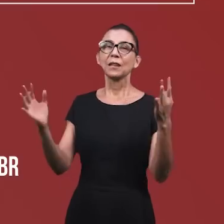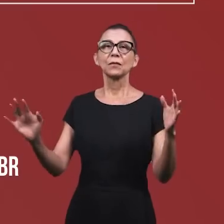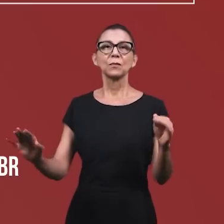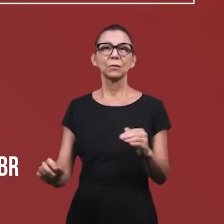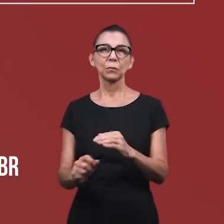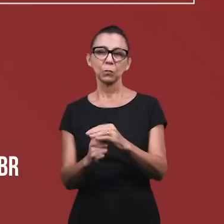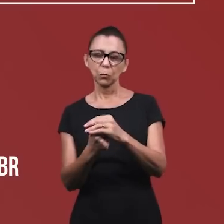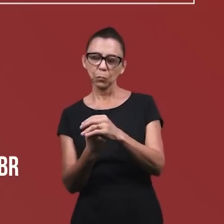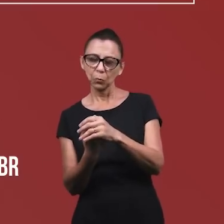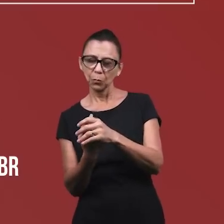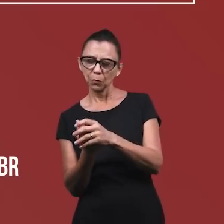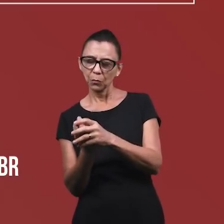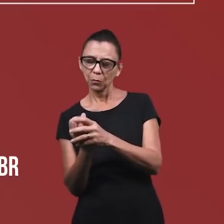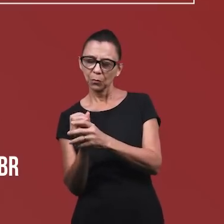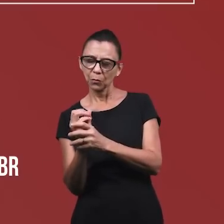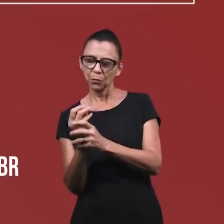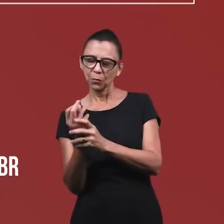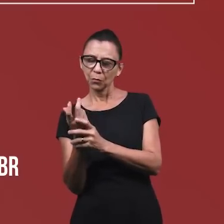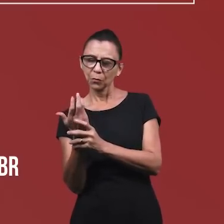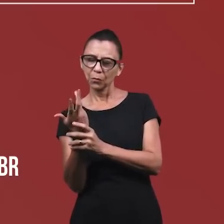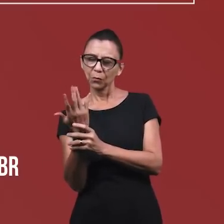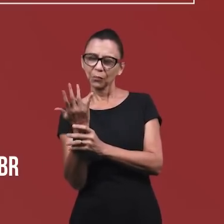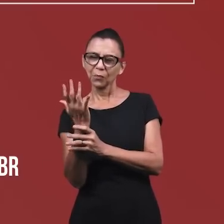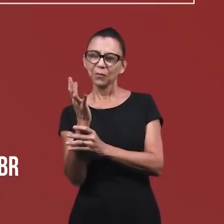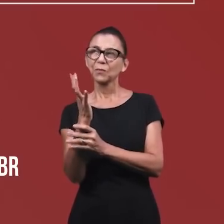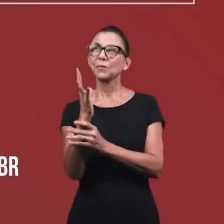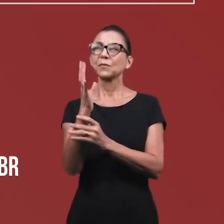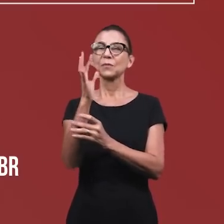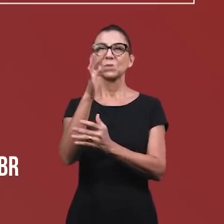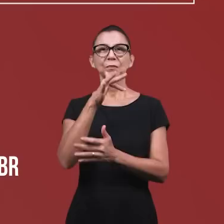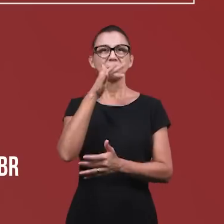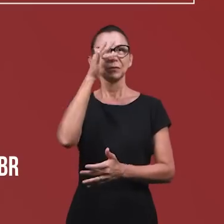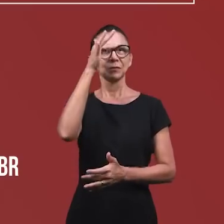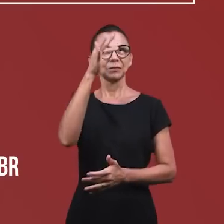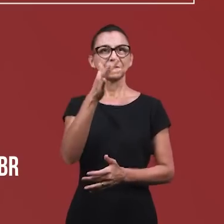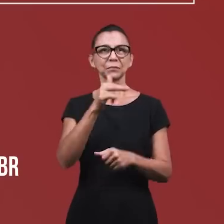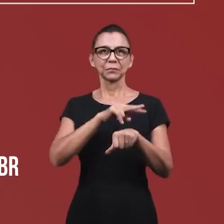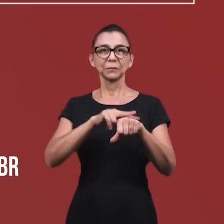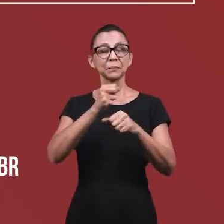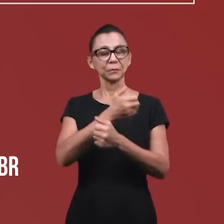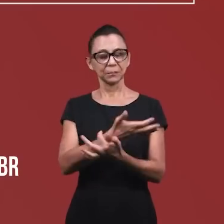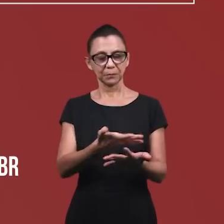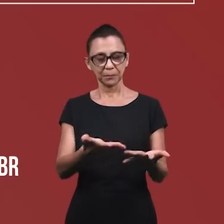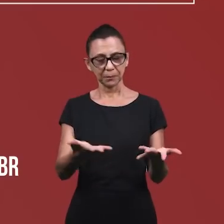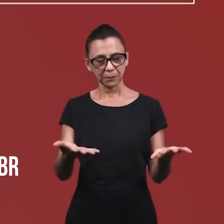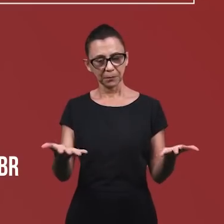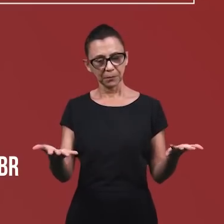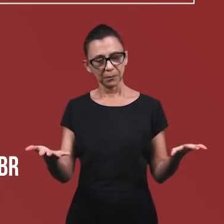Como uma flor pequena em teu